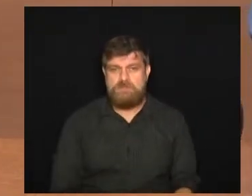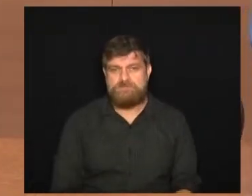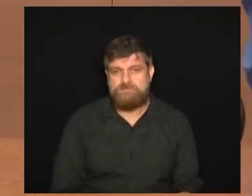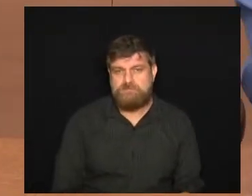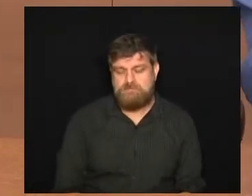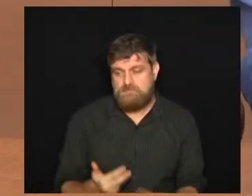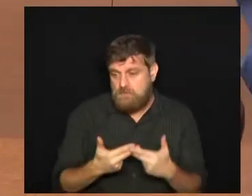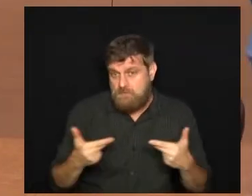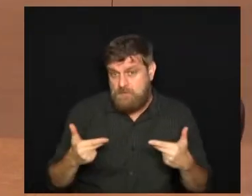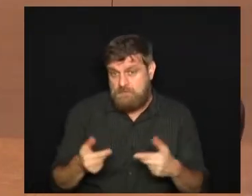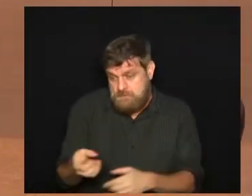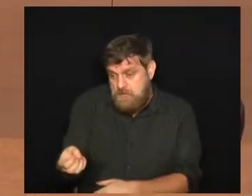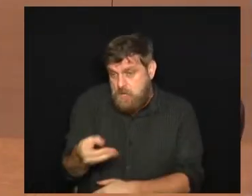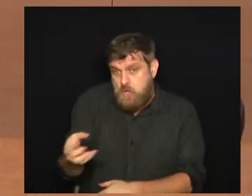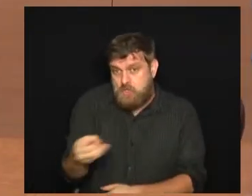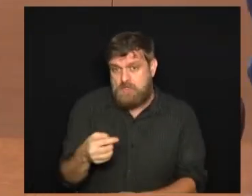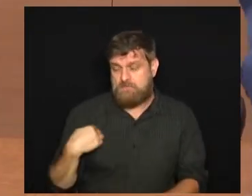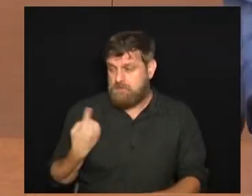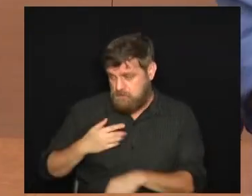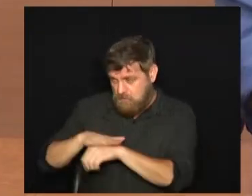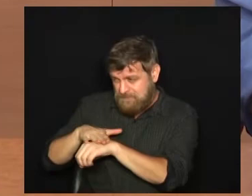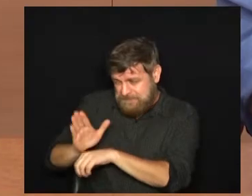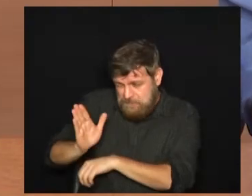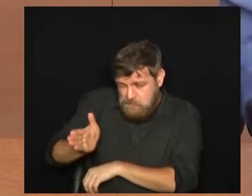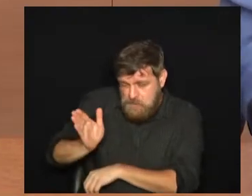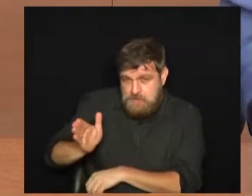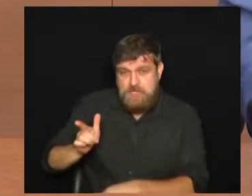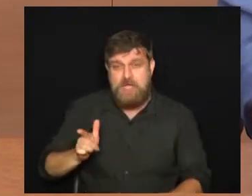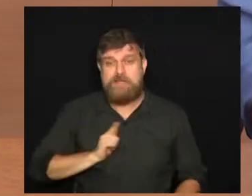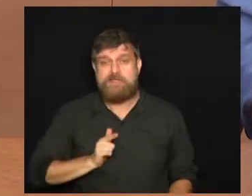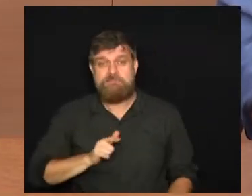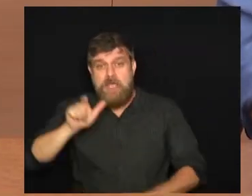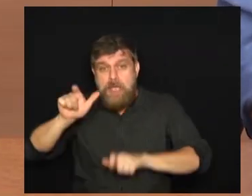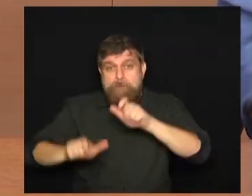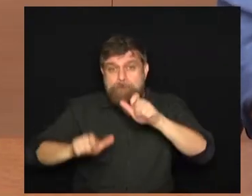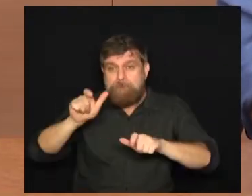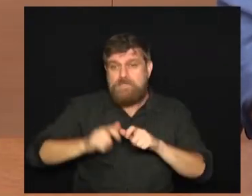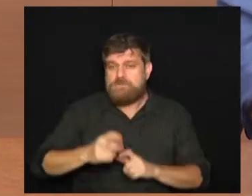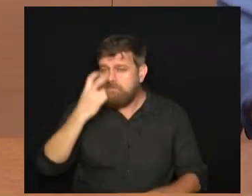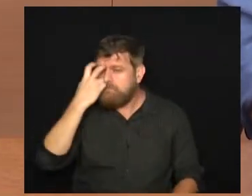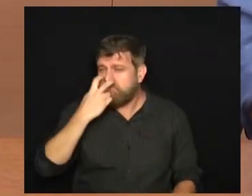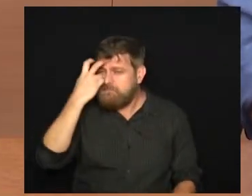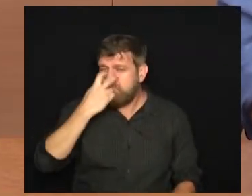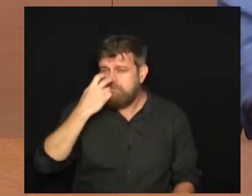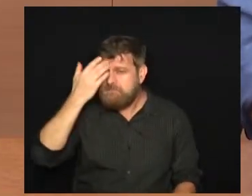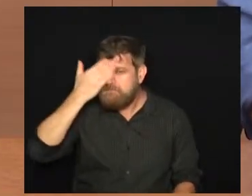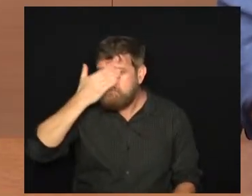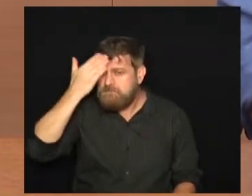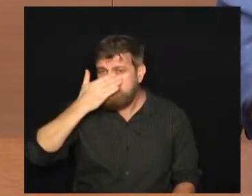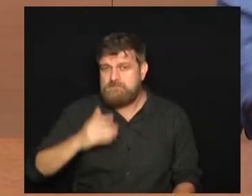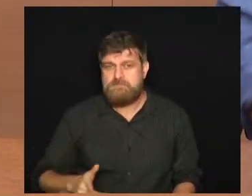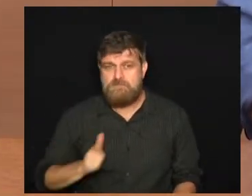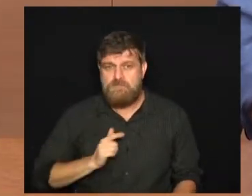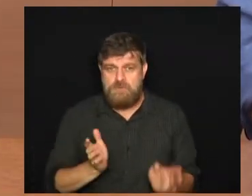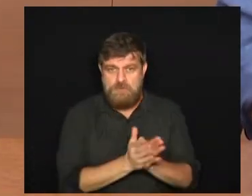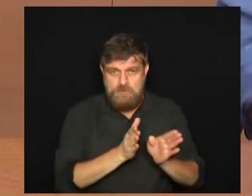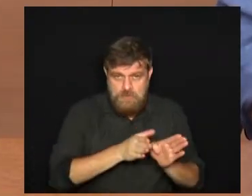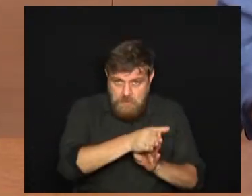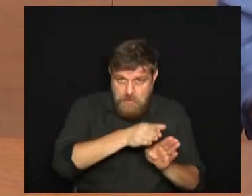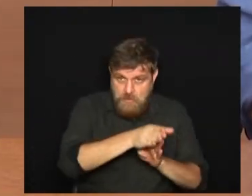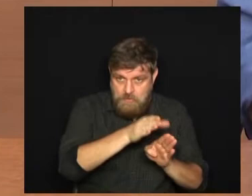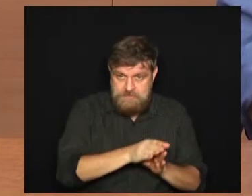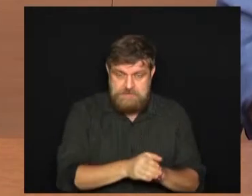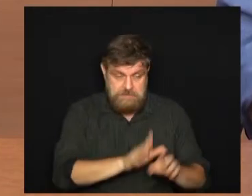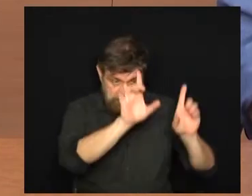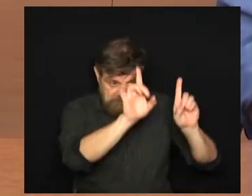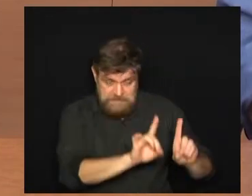coisa inédita, acho que nós já conversamos, que já teve pessoas com deficiência visual à frente ao Conselho das Pessoas com Deficiência,